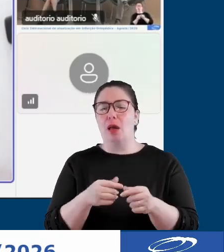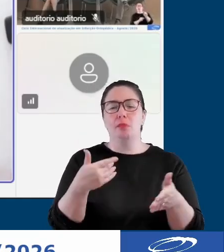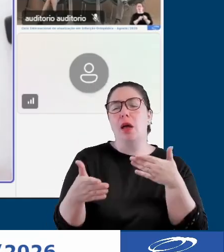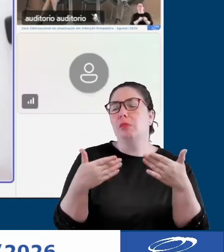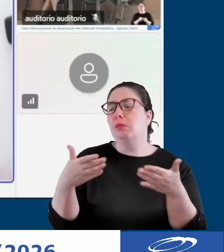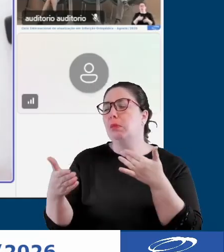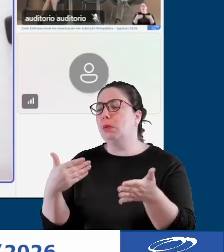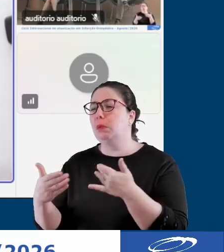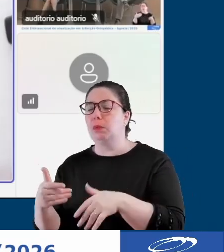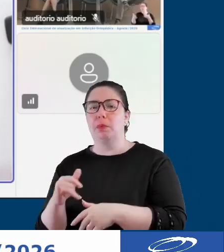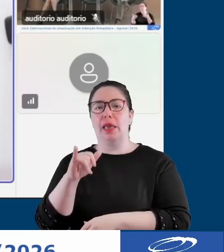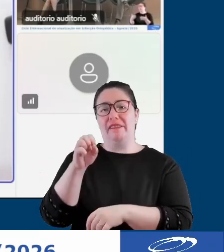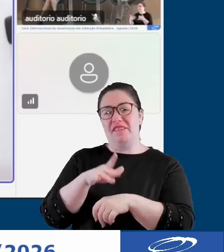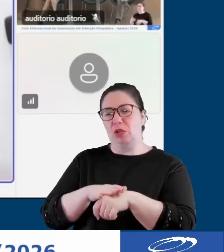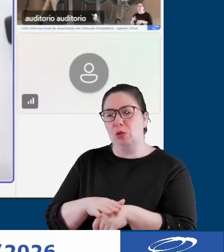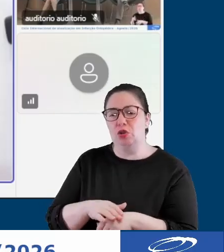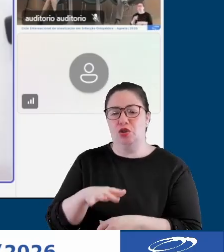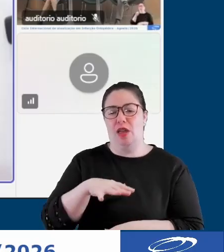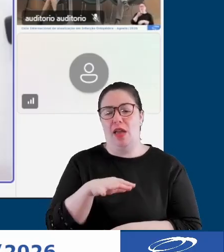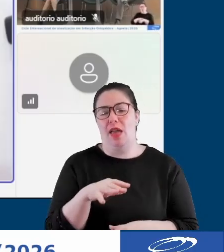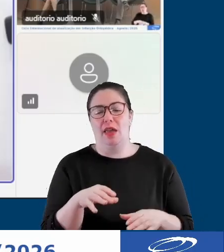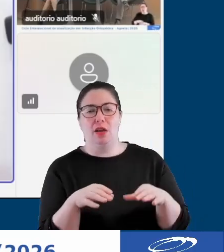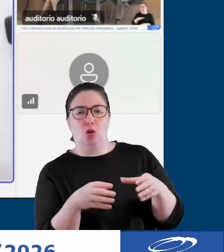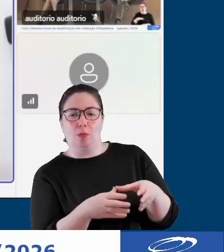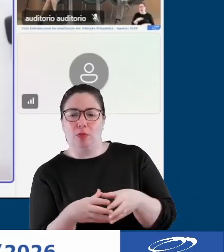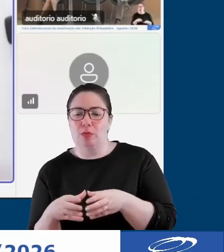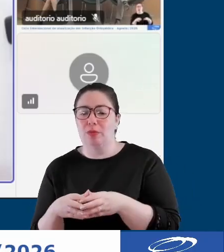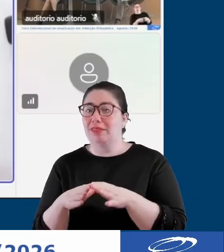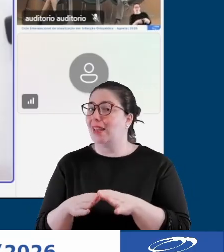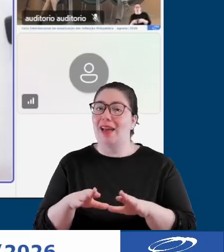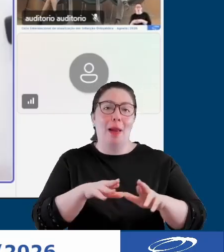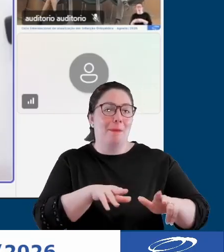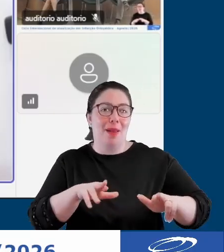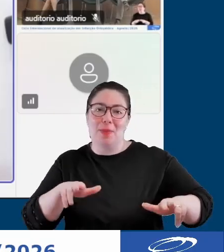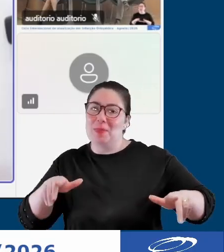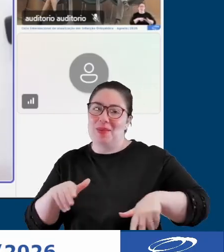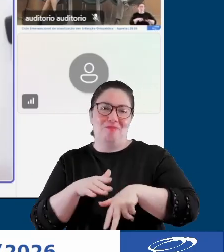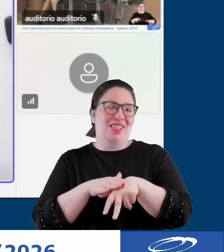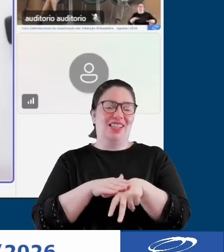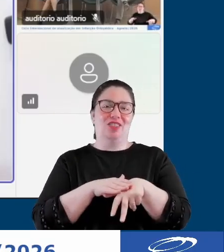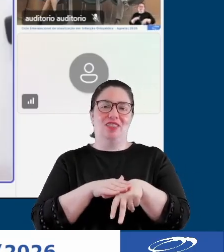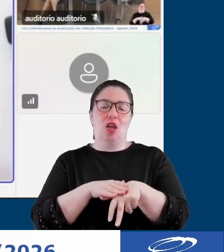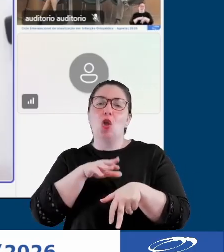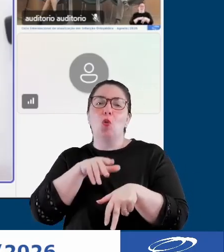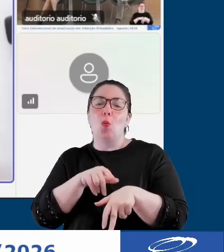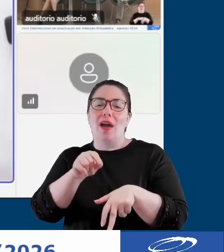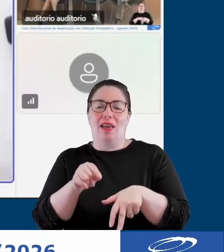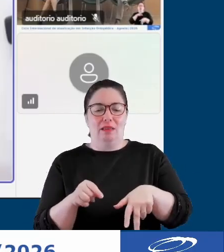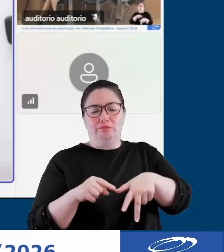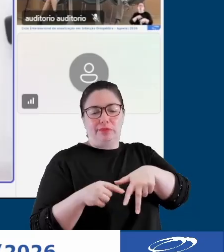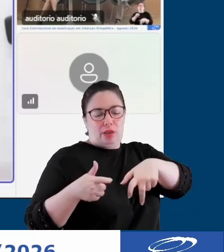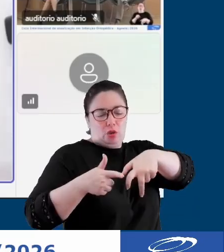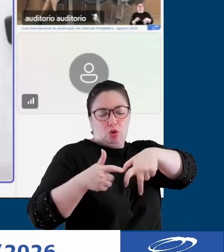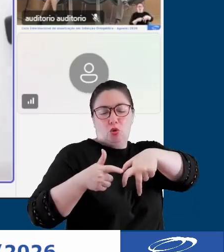CCIH, que são pacientes diferentes. Então, não adianta aplicar o mesmo protocolo de uma artroscopia de joelho, em